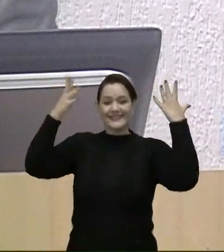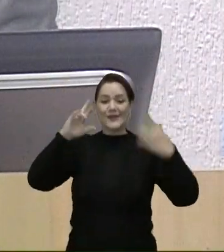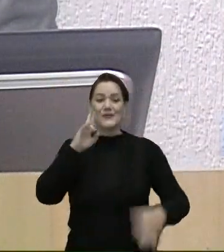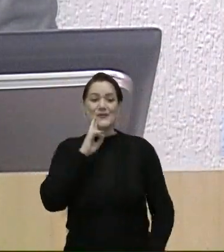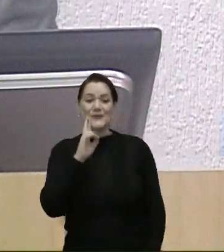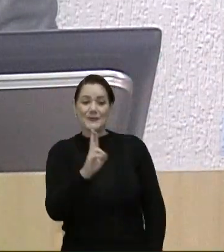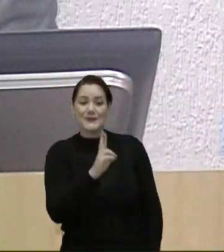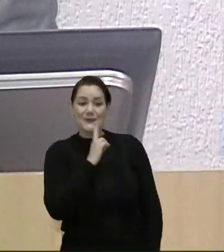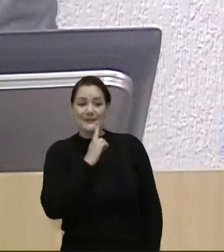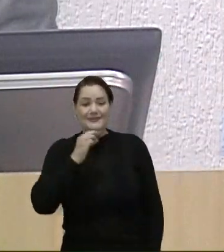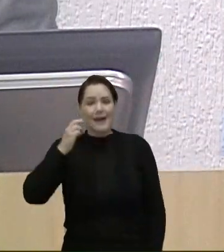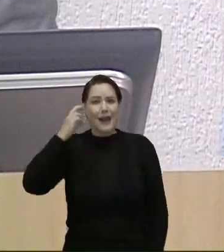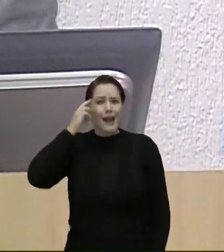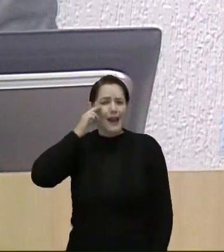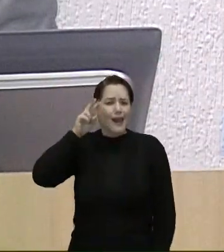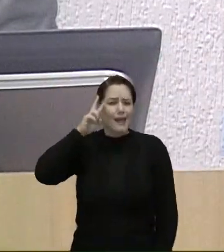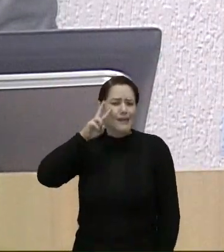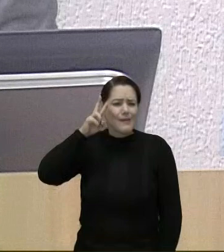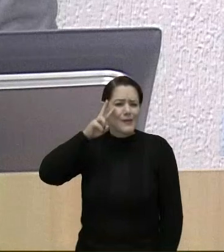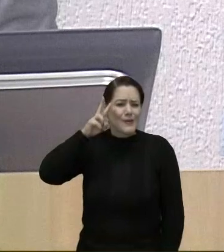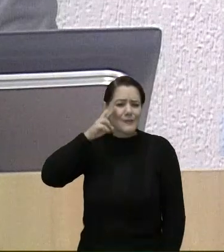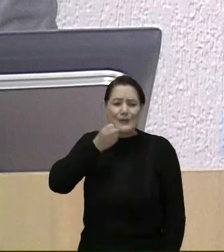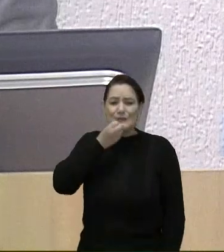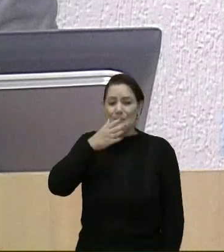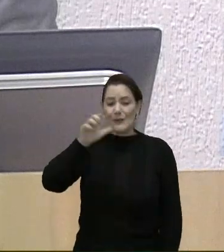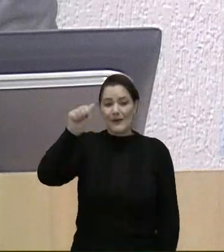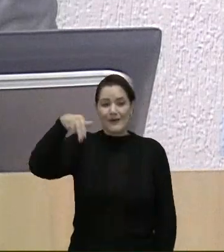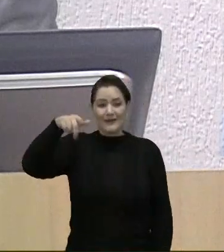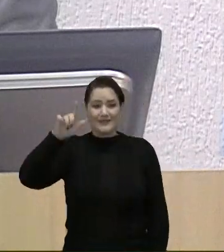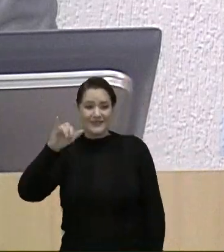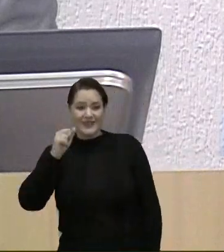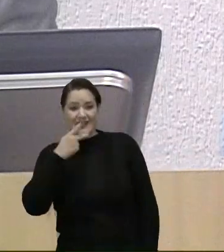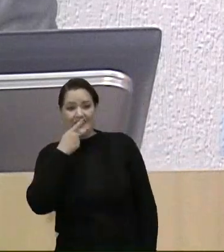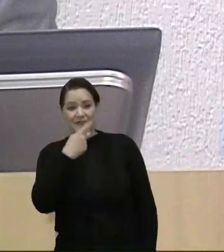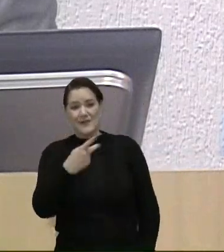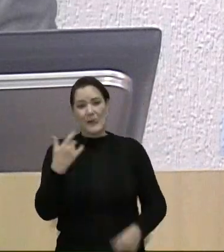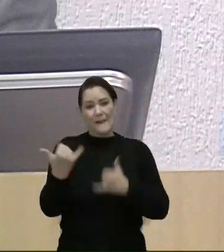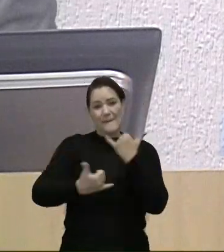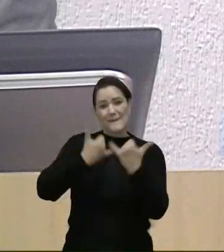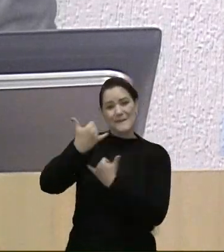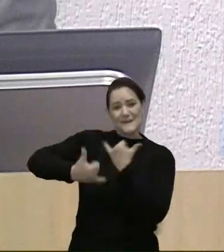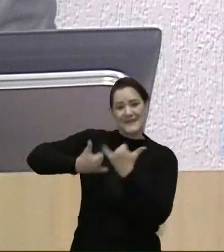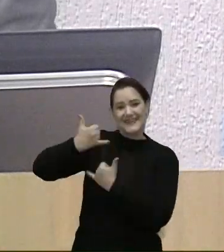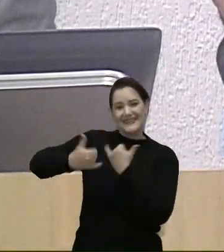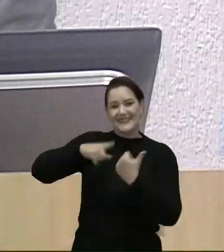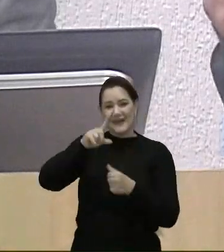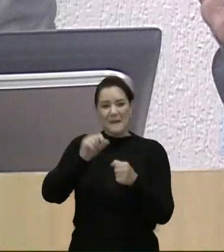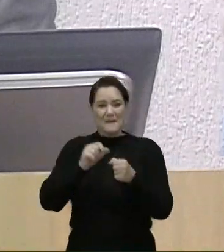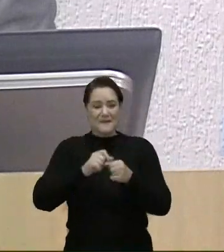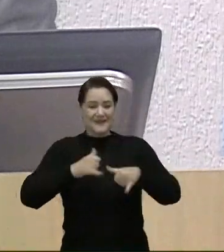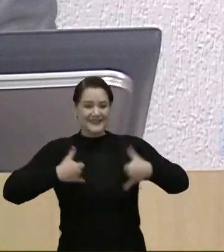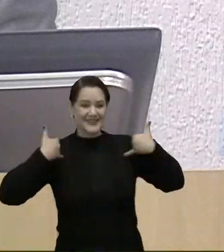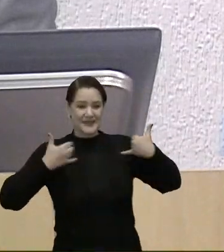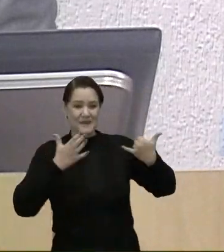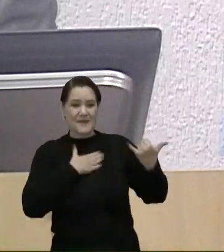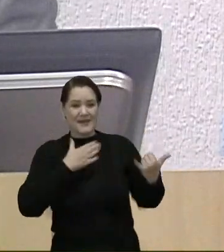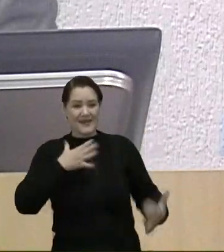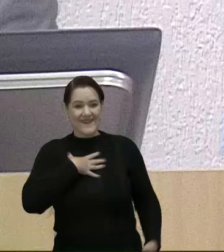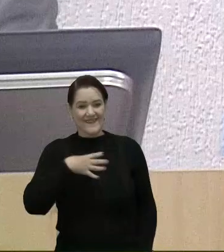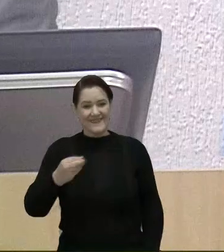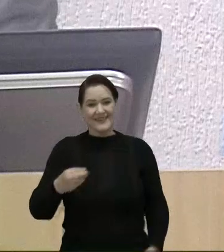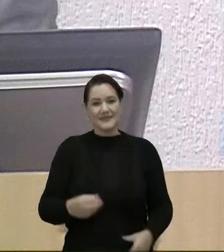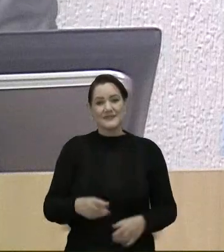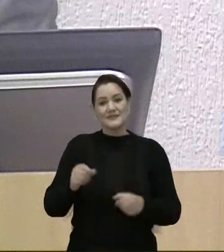restaurantes, memórias. A Ângela chegou aqui para mim na brincadeira e falou assim, ó, você fez o aniversário da minha filha.